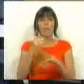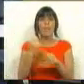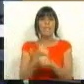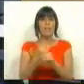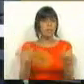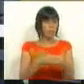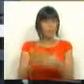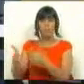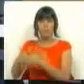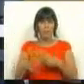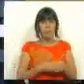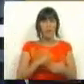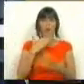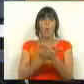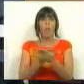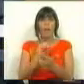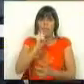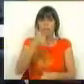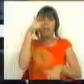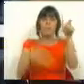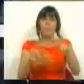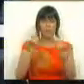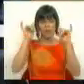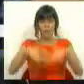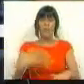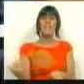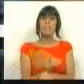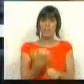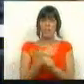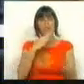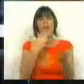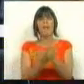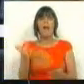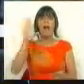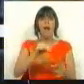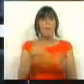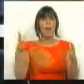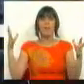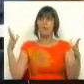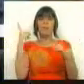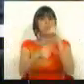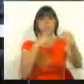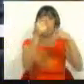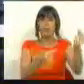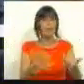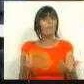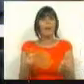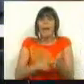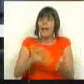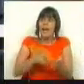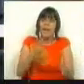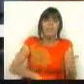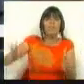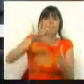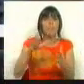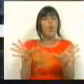serviços públicos prestados às populações. O fim dos serviços leva a mais desertificação e à decadência económica do